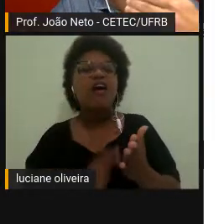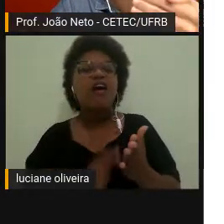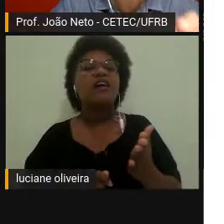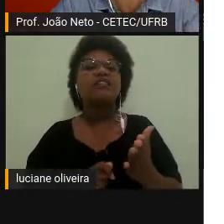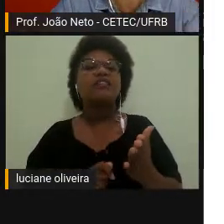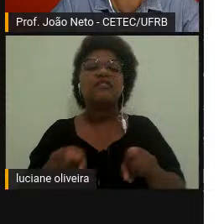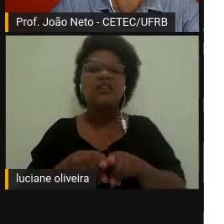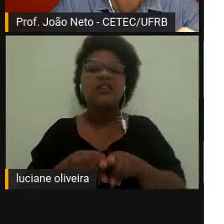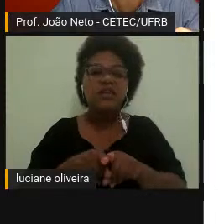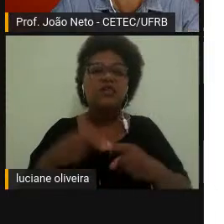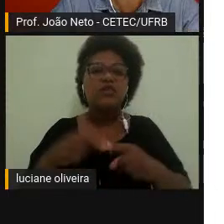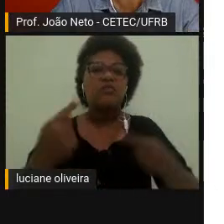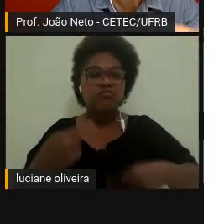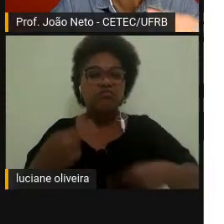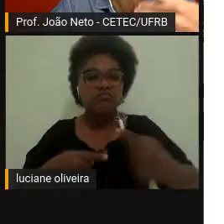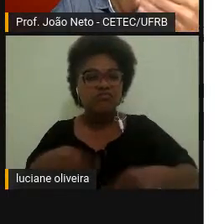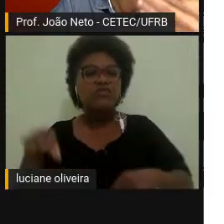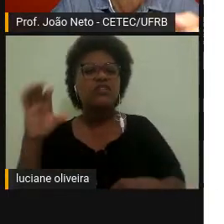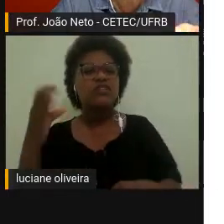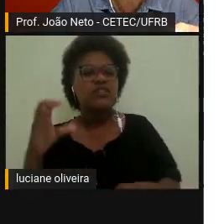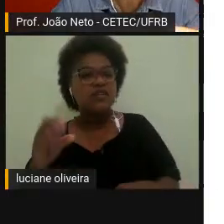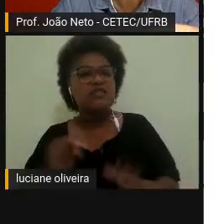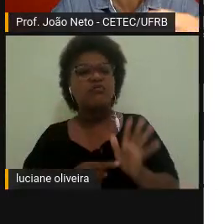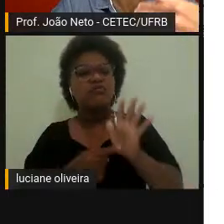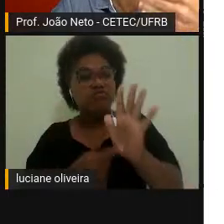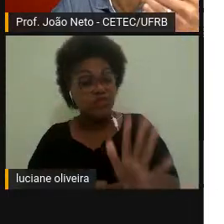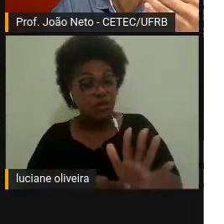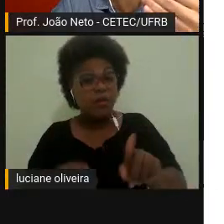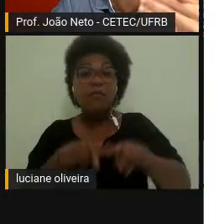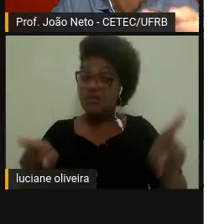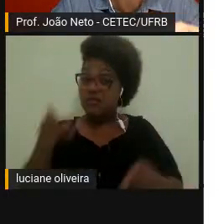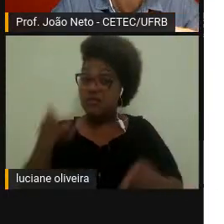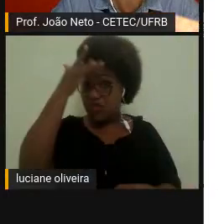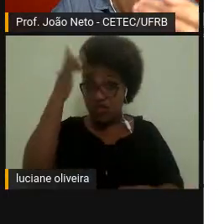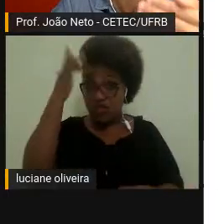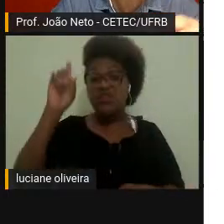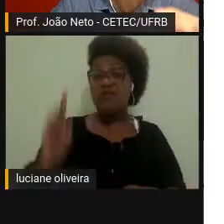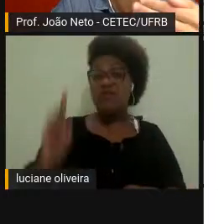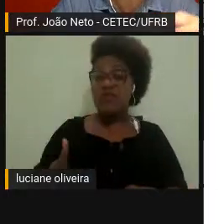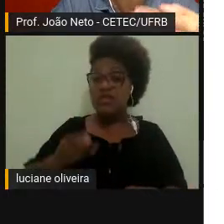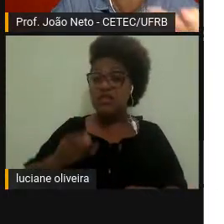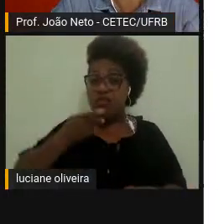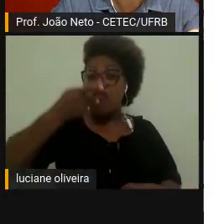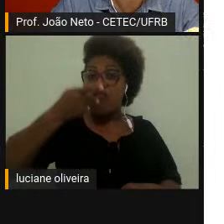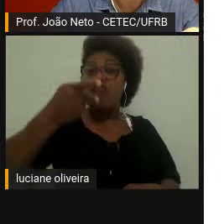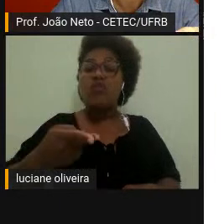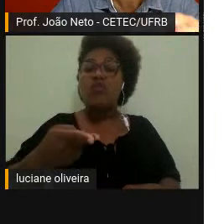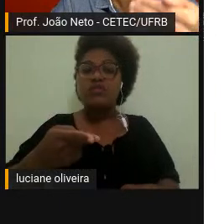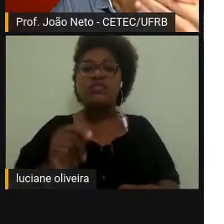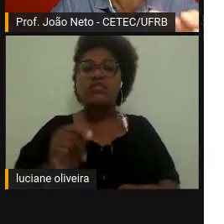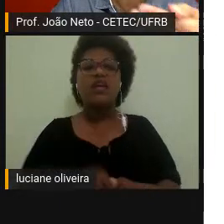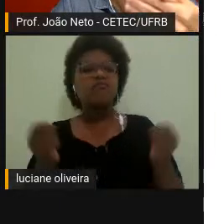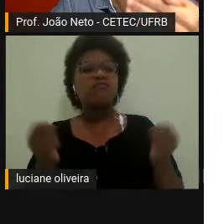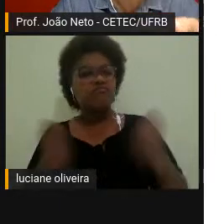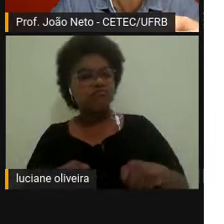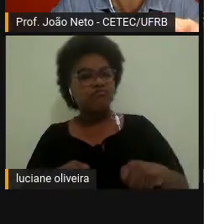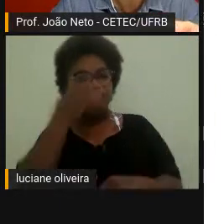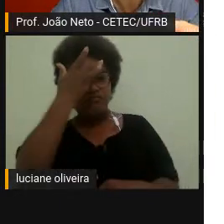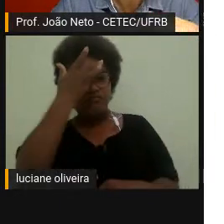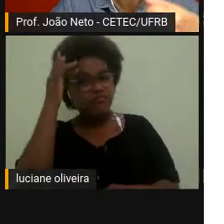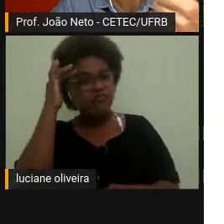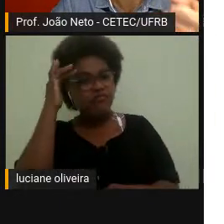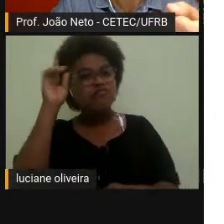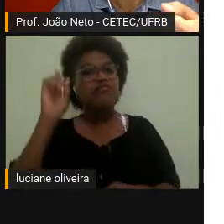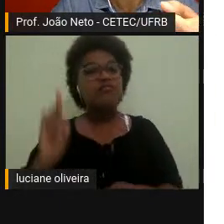mais uma pessoa com deficiência e dá voz a as necessidades e os direitos da pessoa com deficiência um